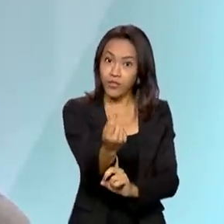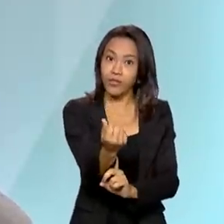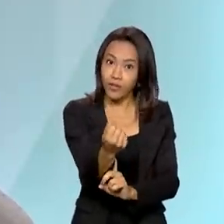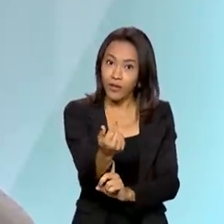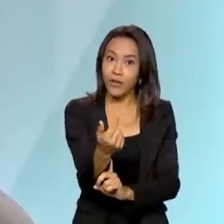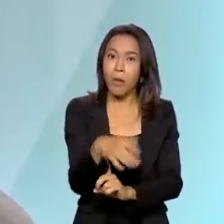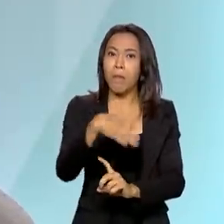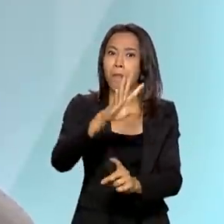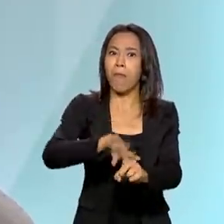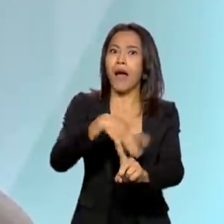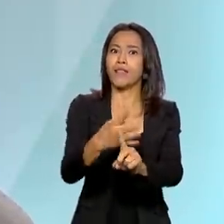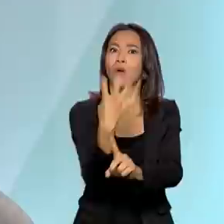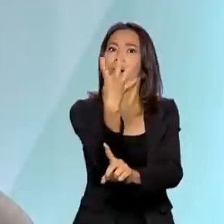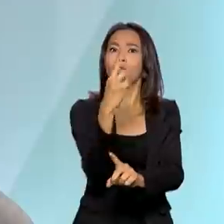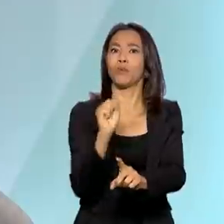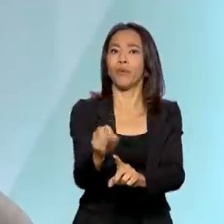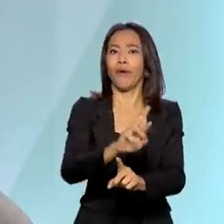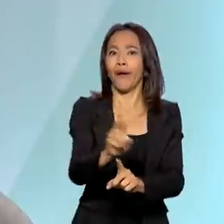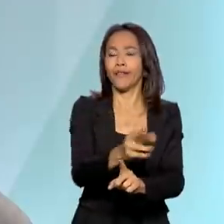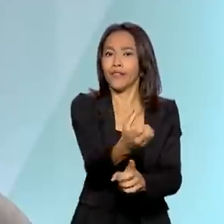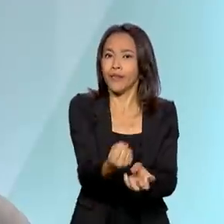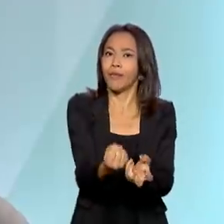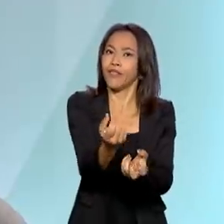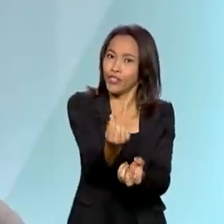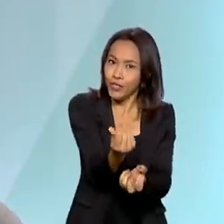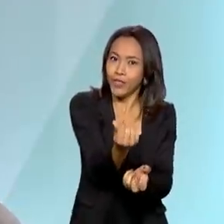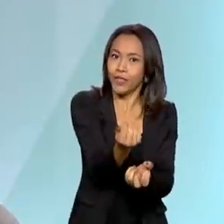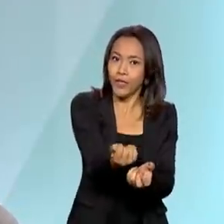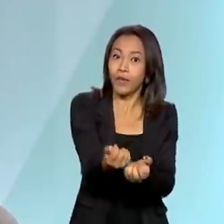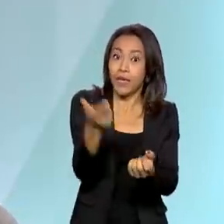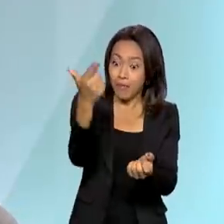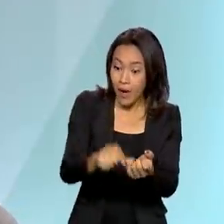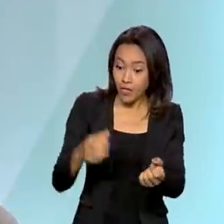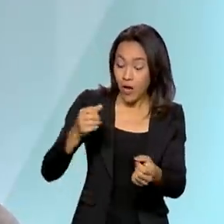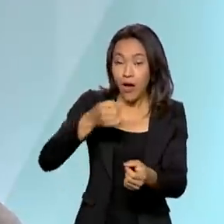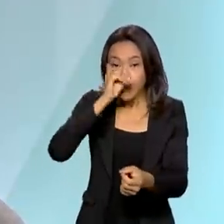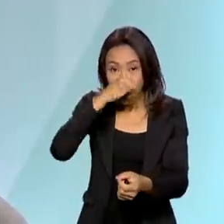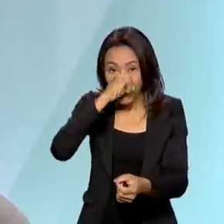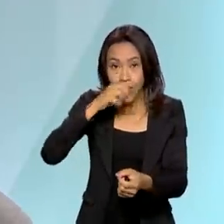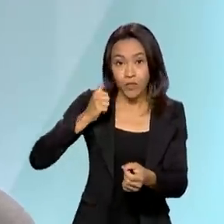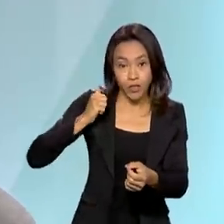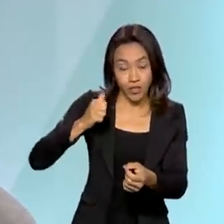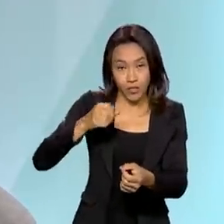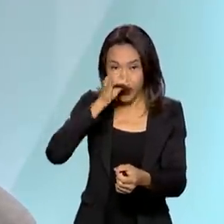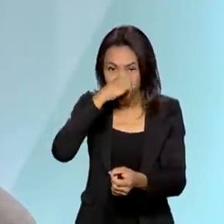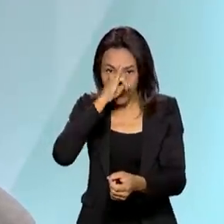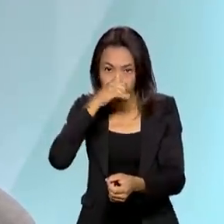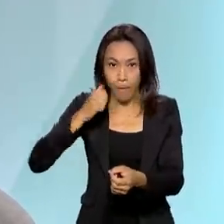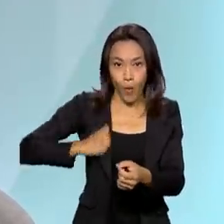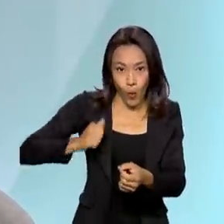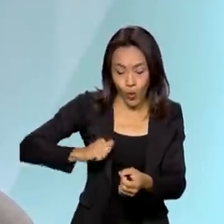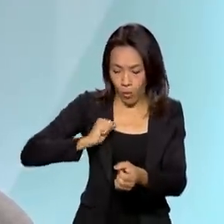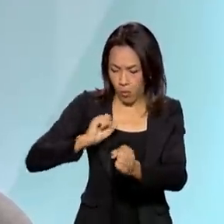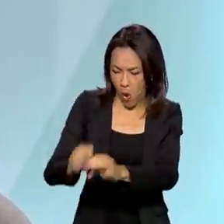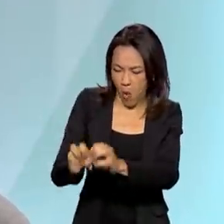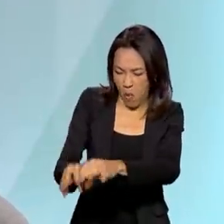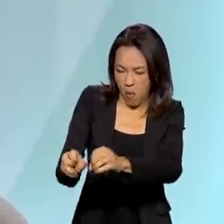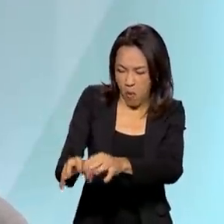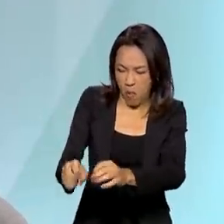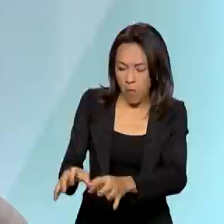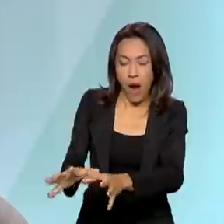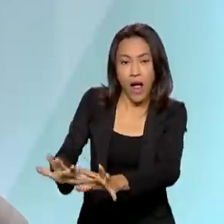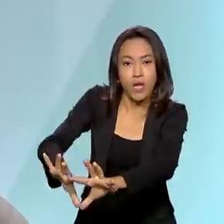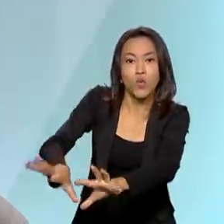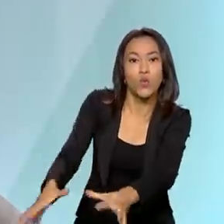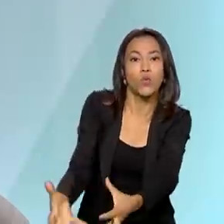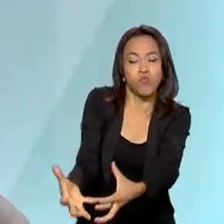mais 4 mil reais, podendo assim expandir a sua atividade de suinocultura, porque antes ele não podia expandir, porque tinha uma limitação de quantidade